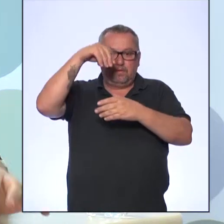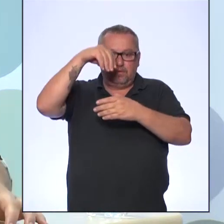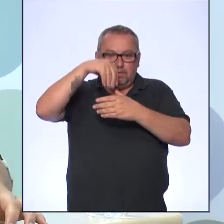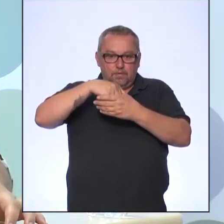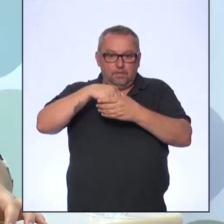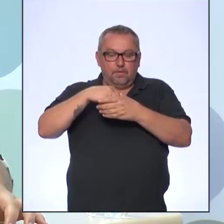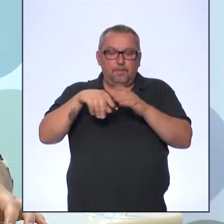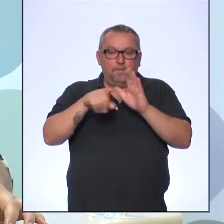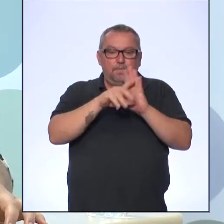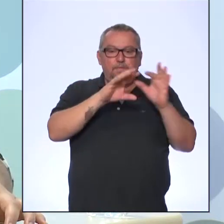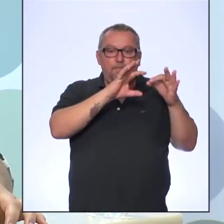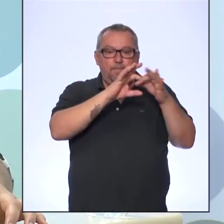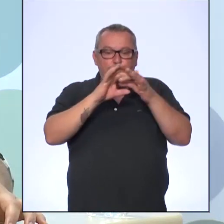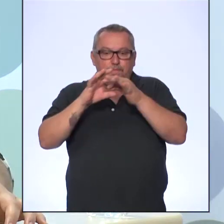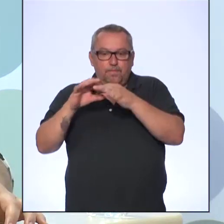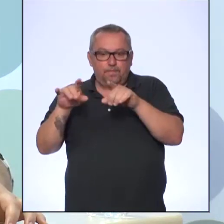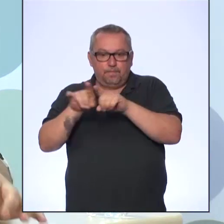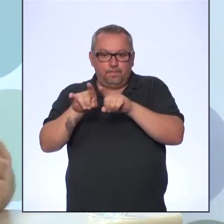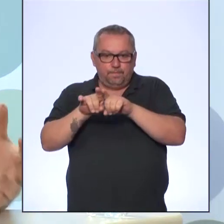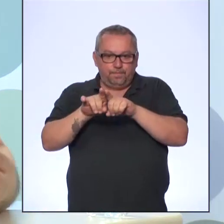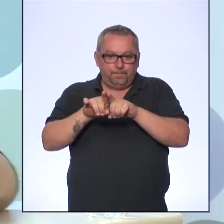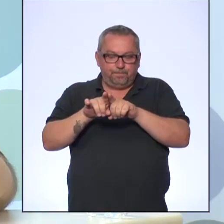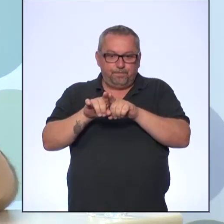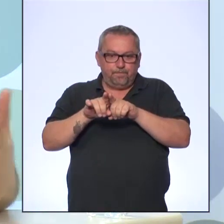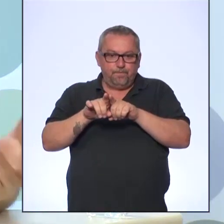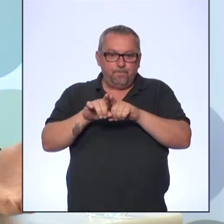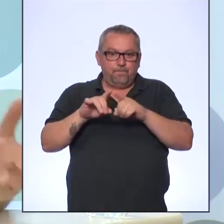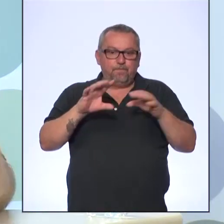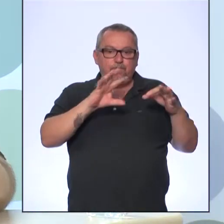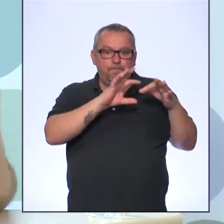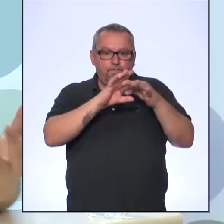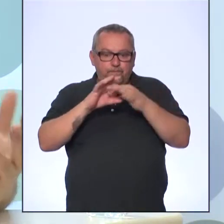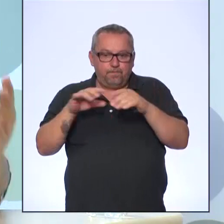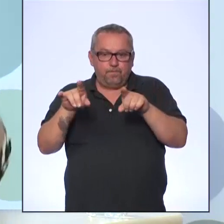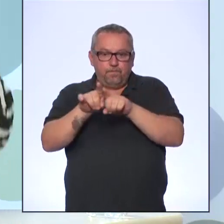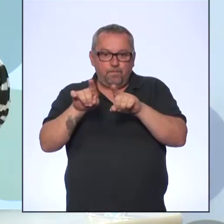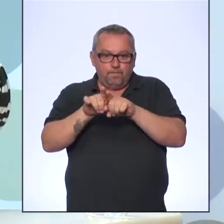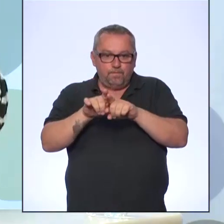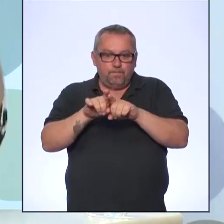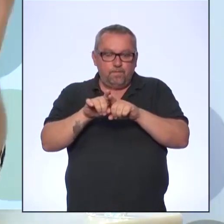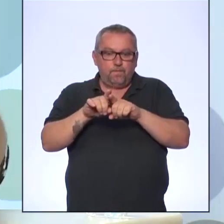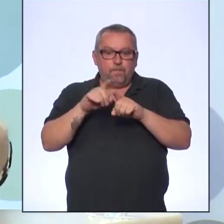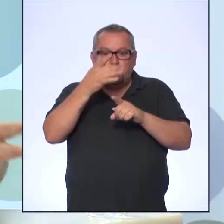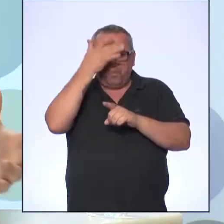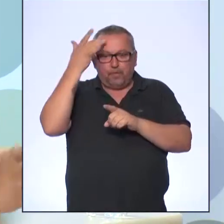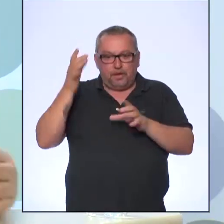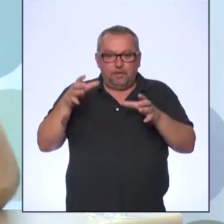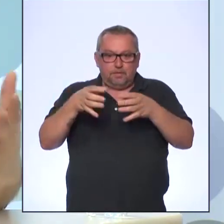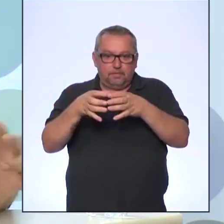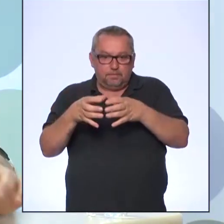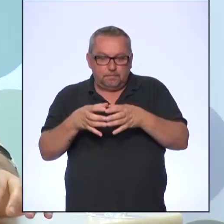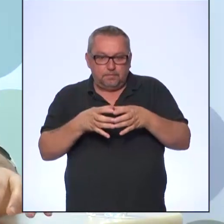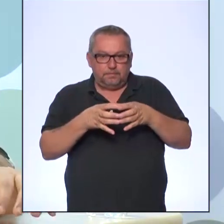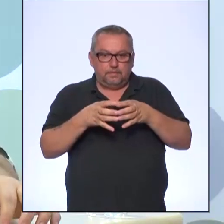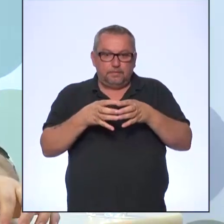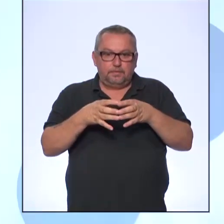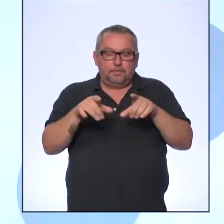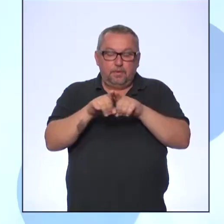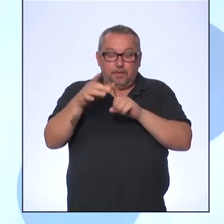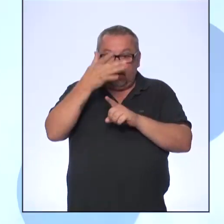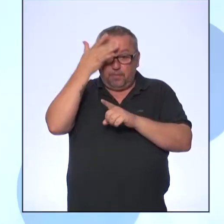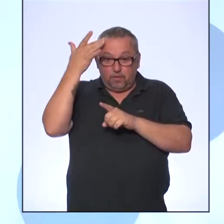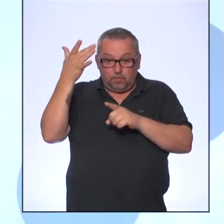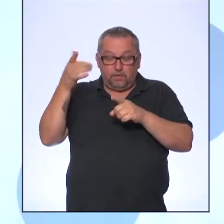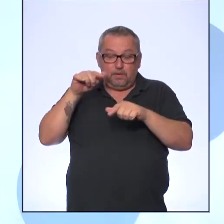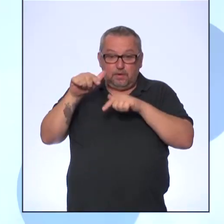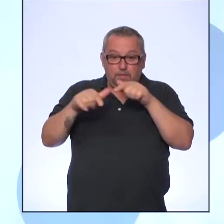esse contexto também. Conflitos entre os colonizadores e os antigos colonizados que